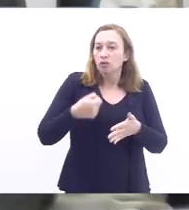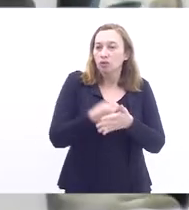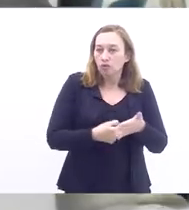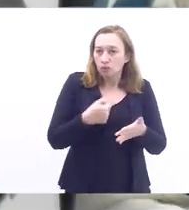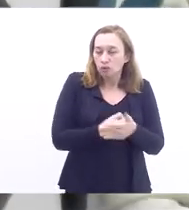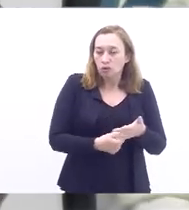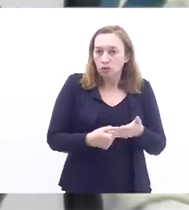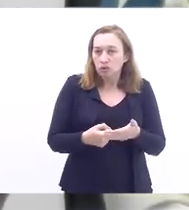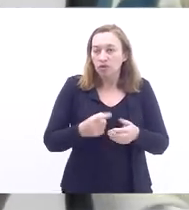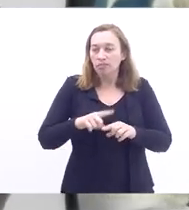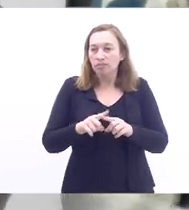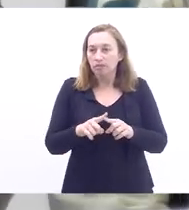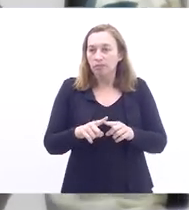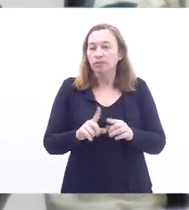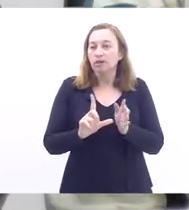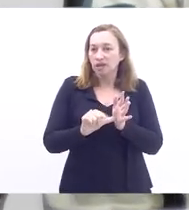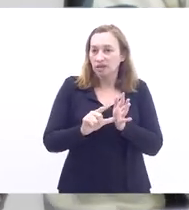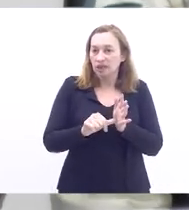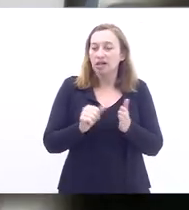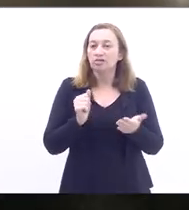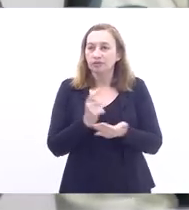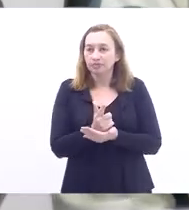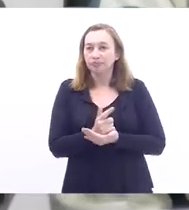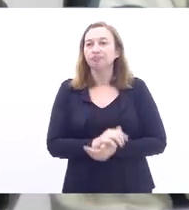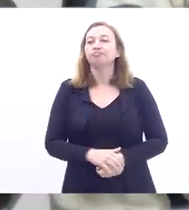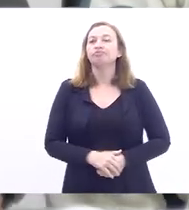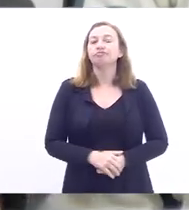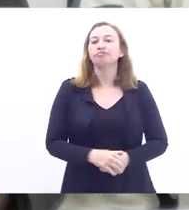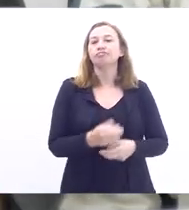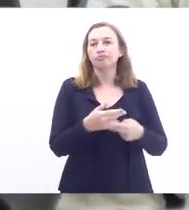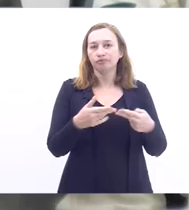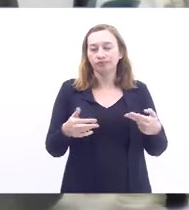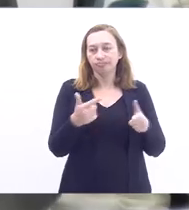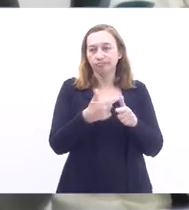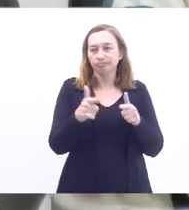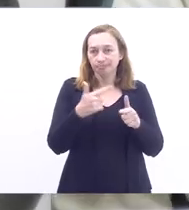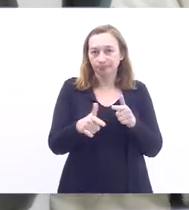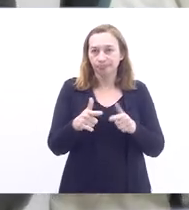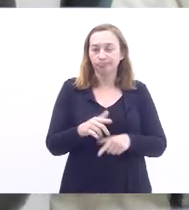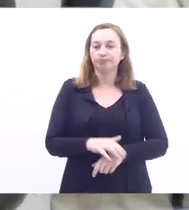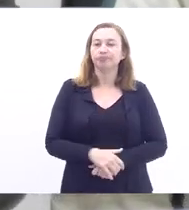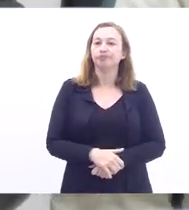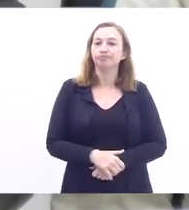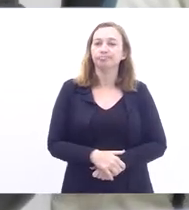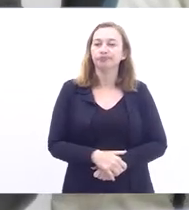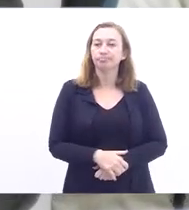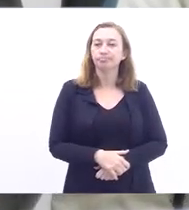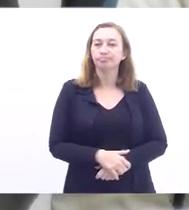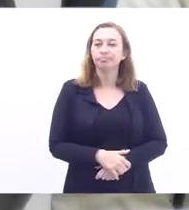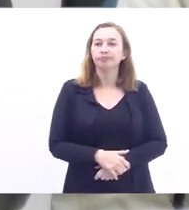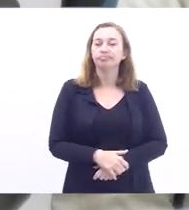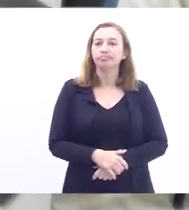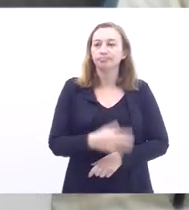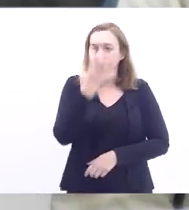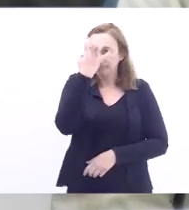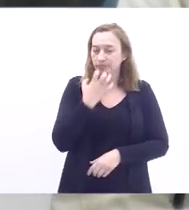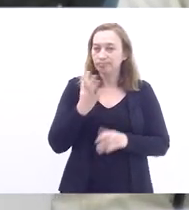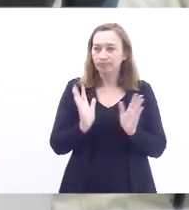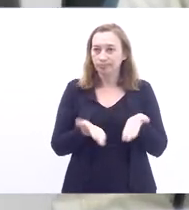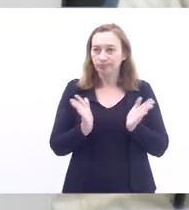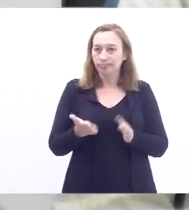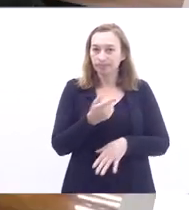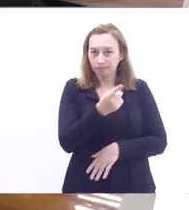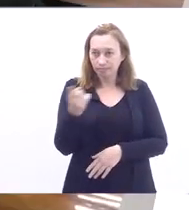dos poucos exemplos de muitos exemplos que a gente poderia colocar do problema dos duodécimos mas o mais grave agora